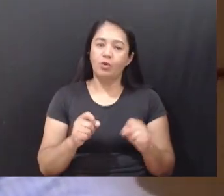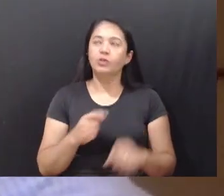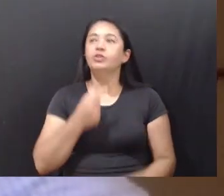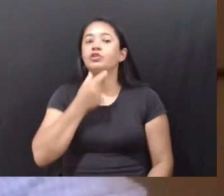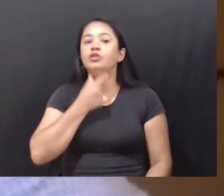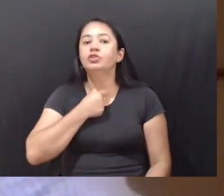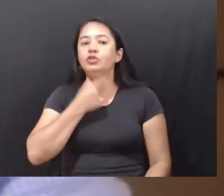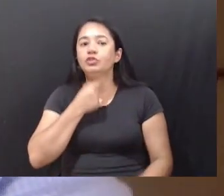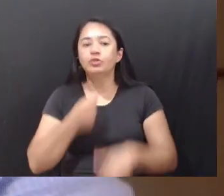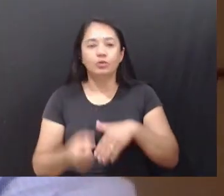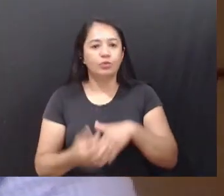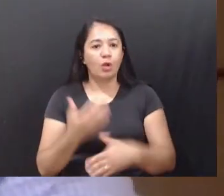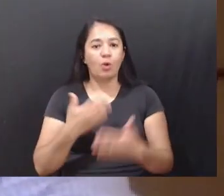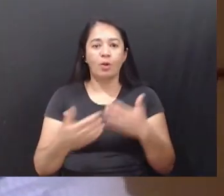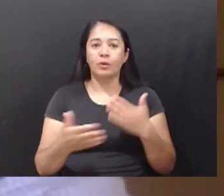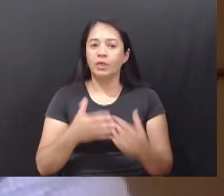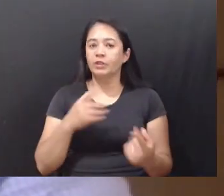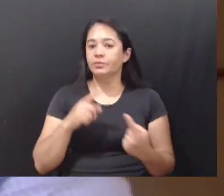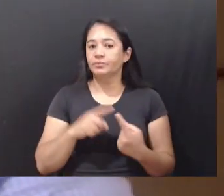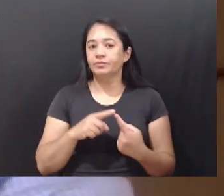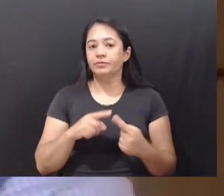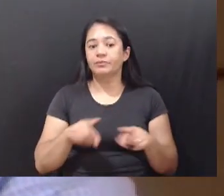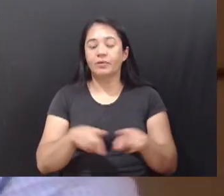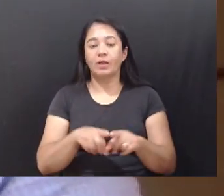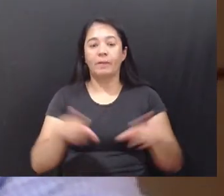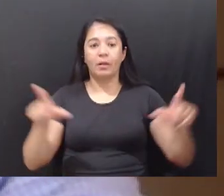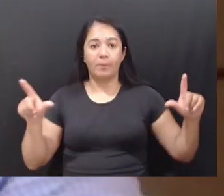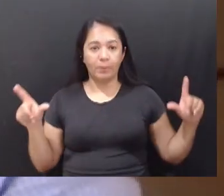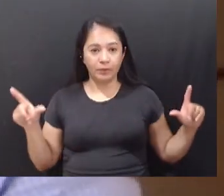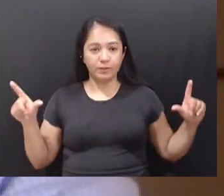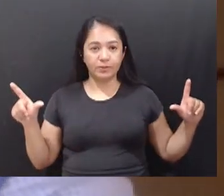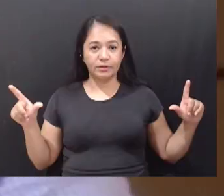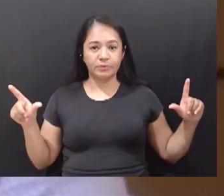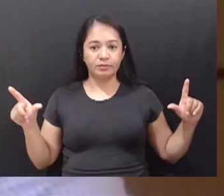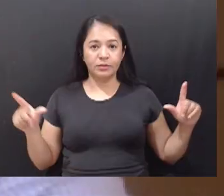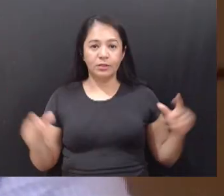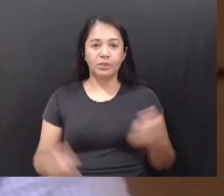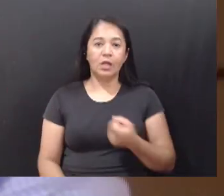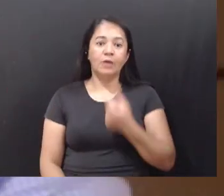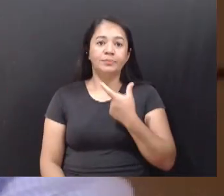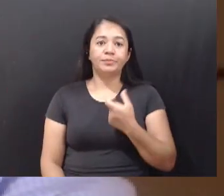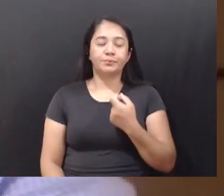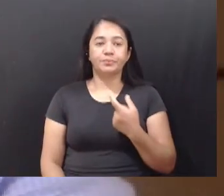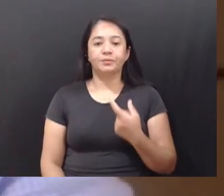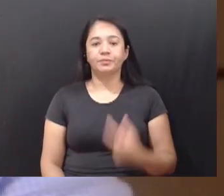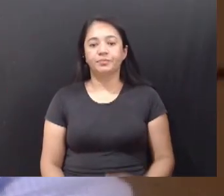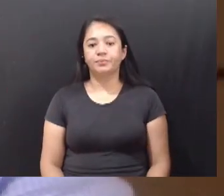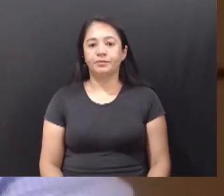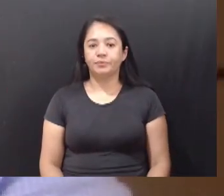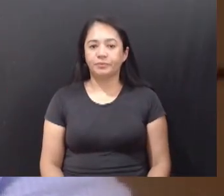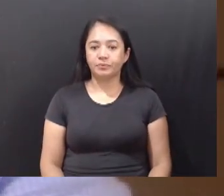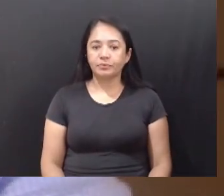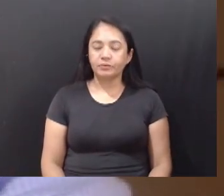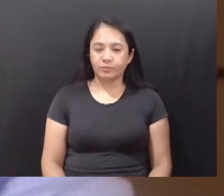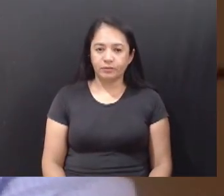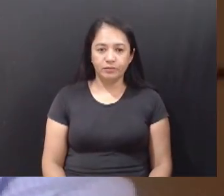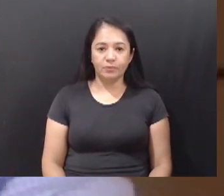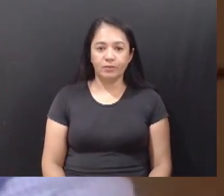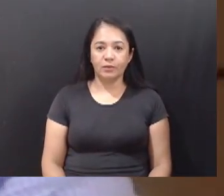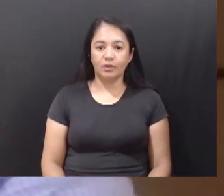ser uma infecção de garganta, qualquer tipo de infecção, exposição, como você bem falou, a certos medicamentos, né,